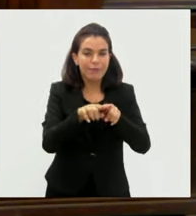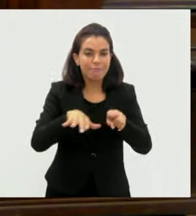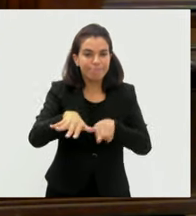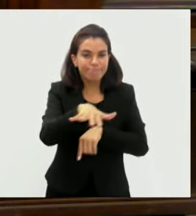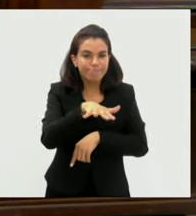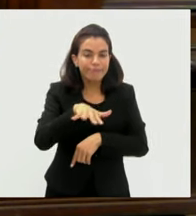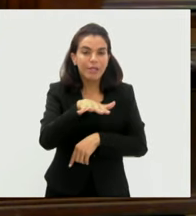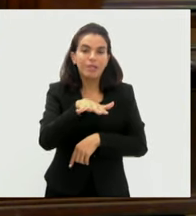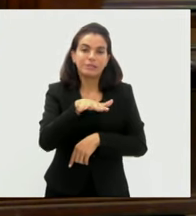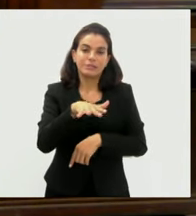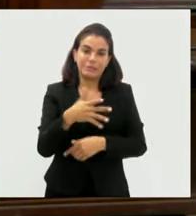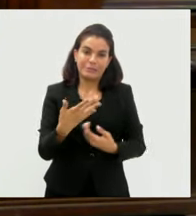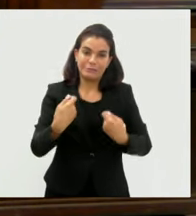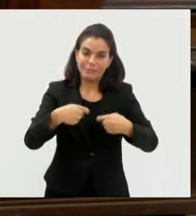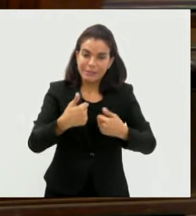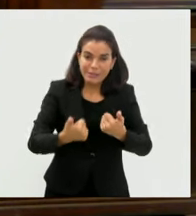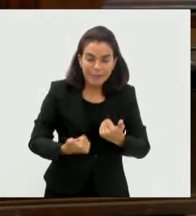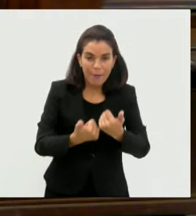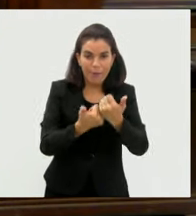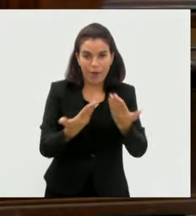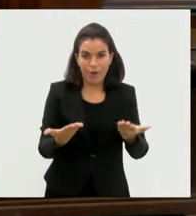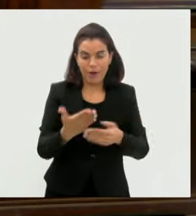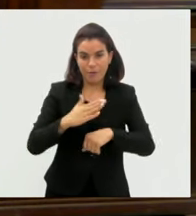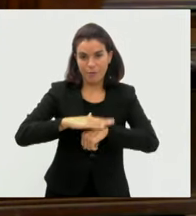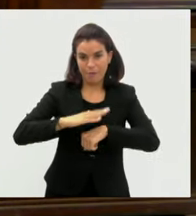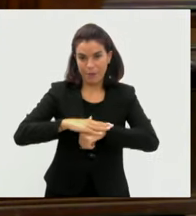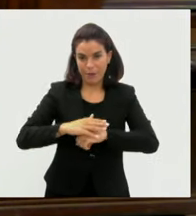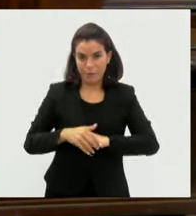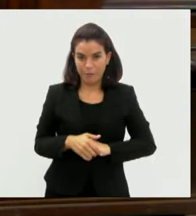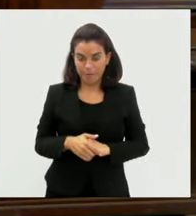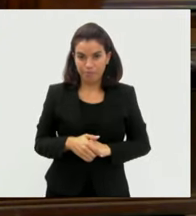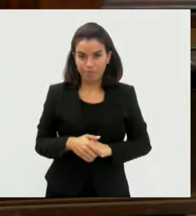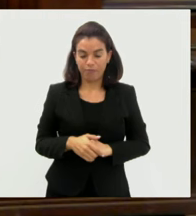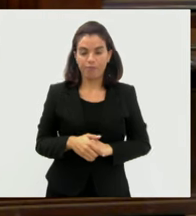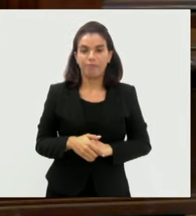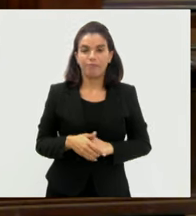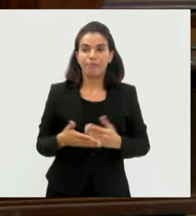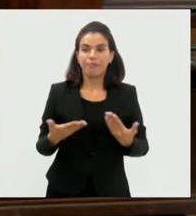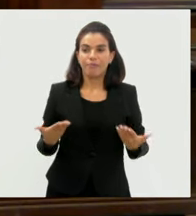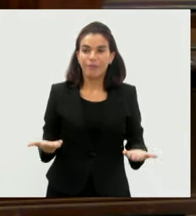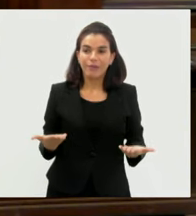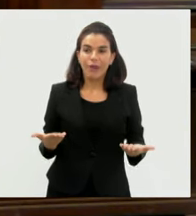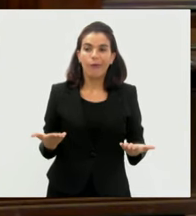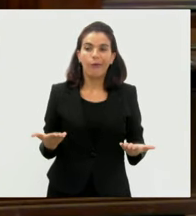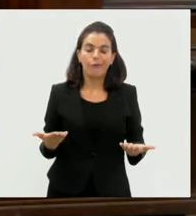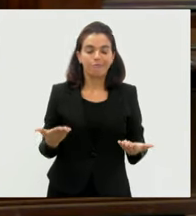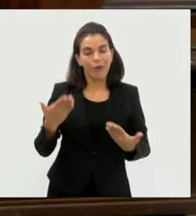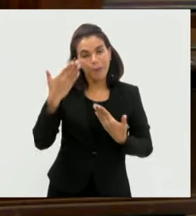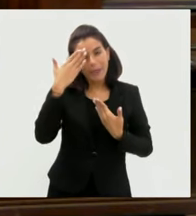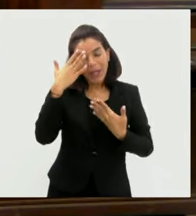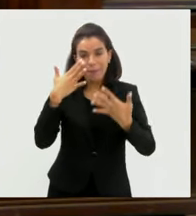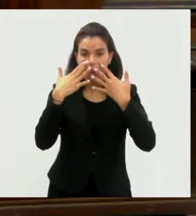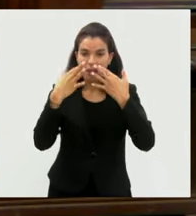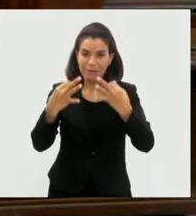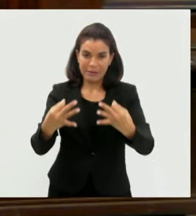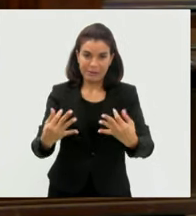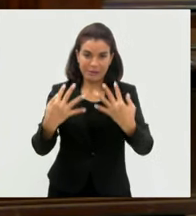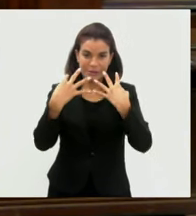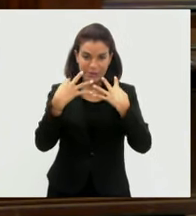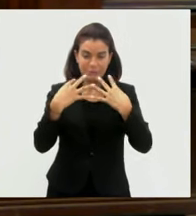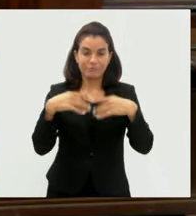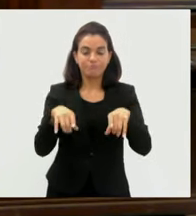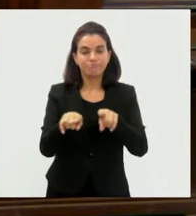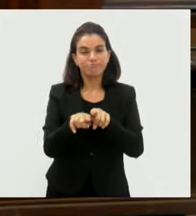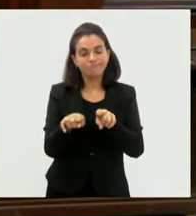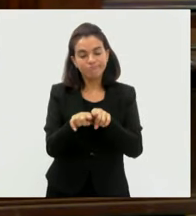que precisam muito desse apoio nesse momento. Queria agradecer a senhora, senhora presidente, pela atenção, os nobres deputados e, mais uma